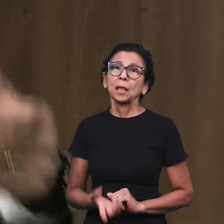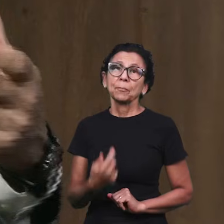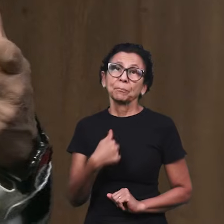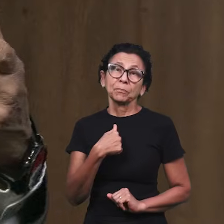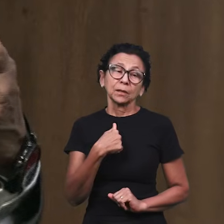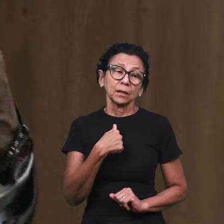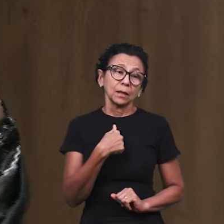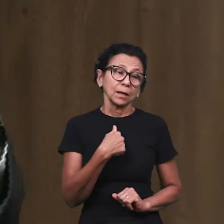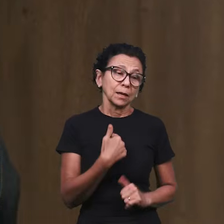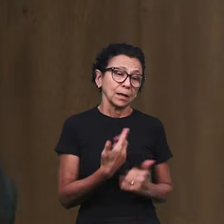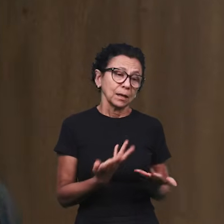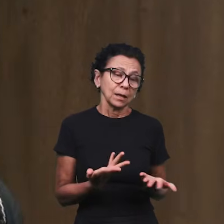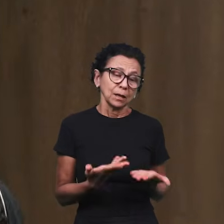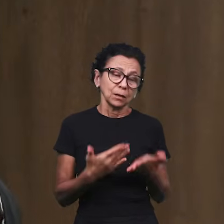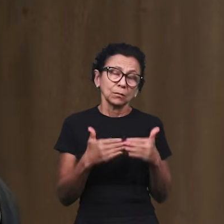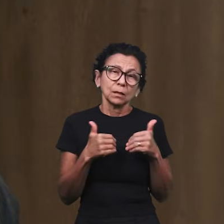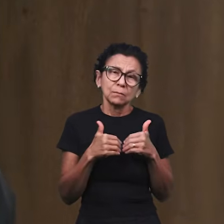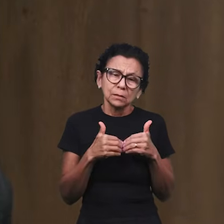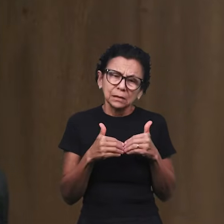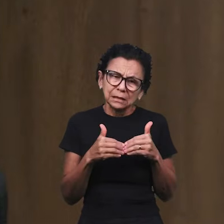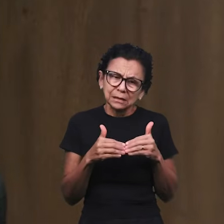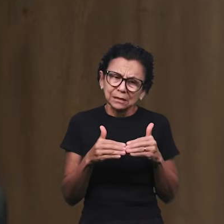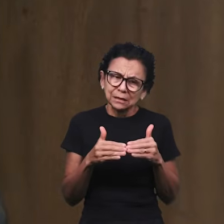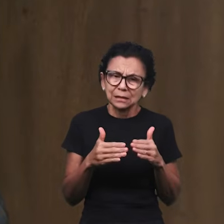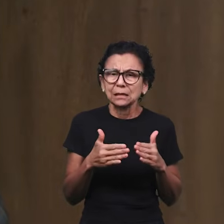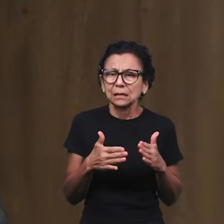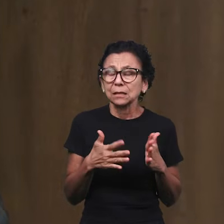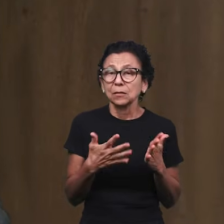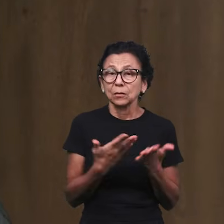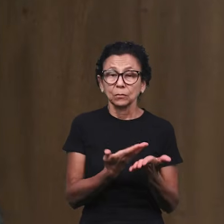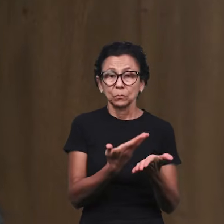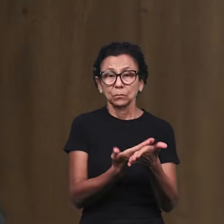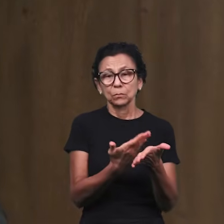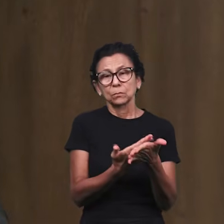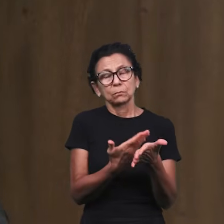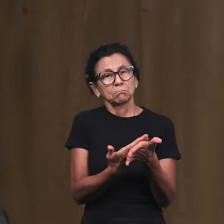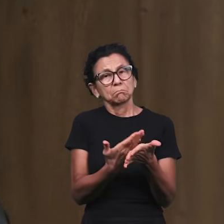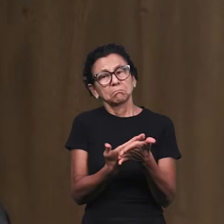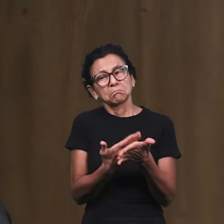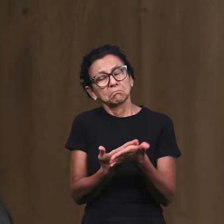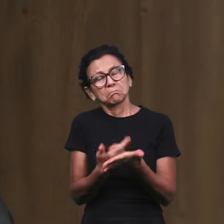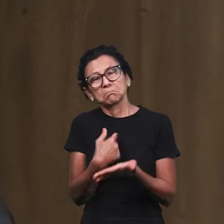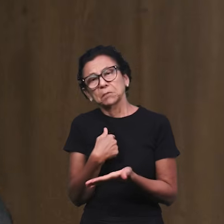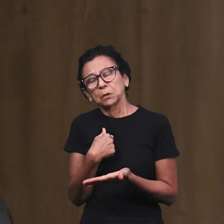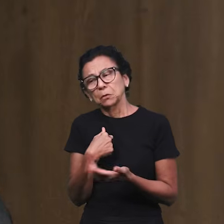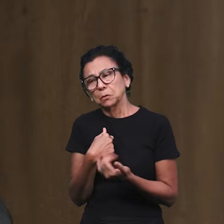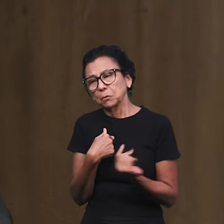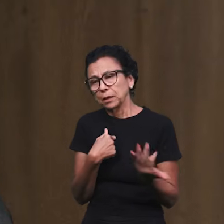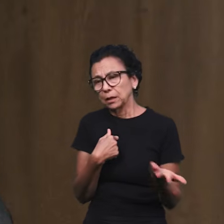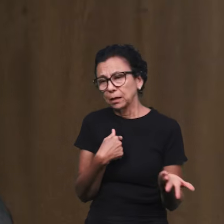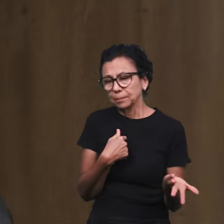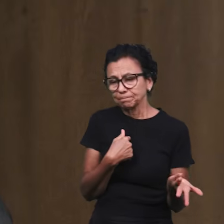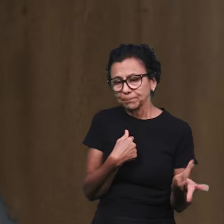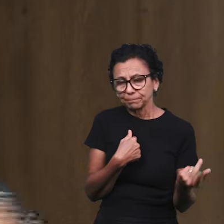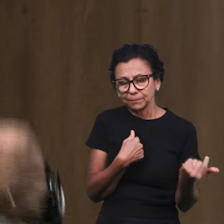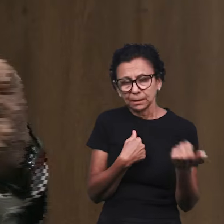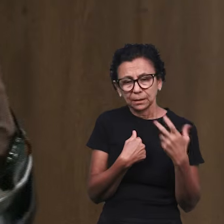como estava iniciando os meus estudos, eu